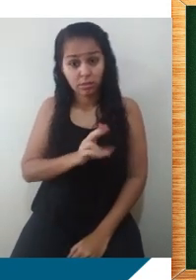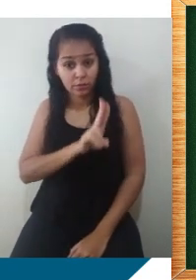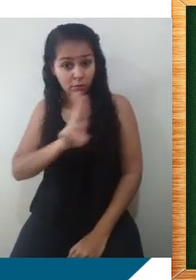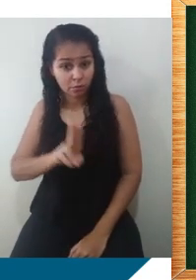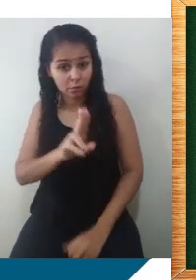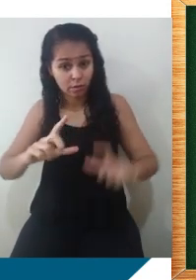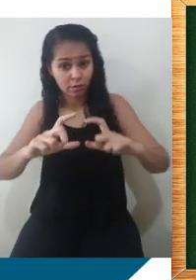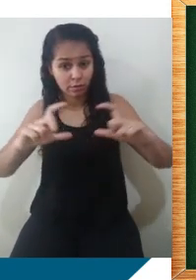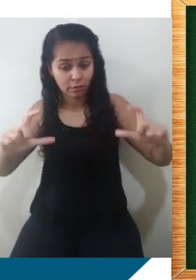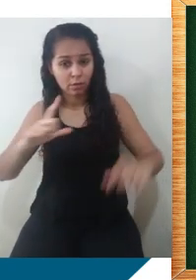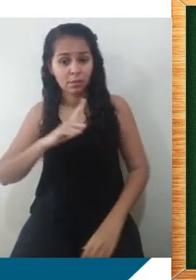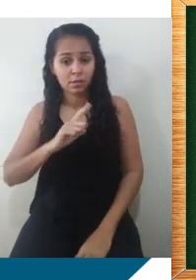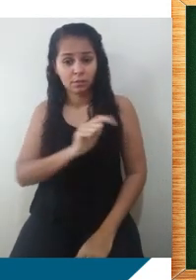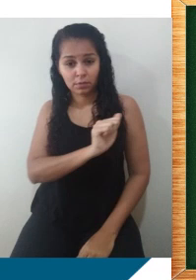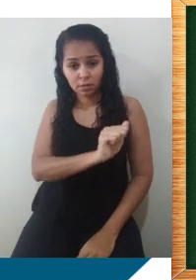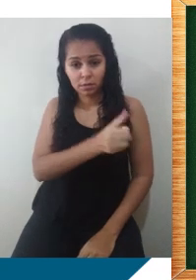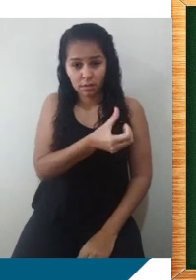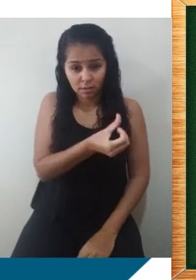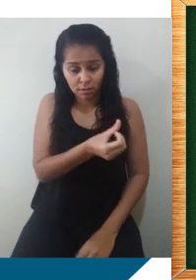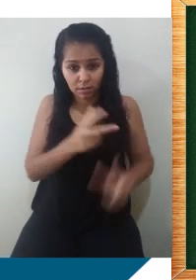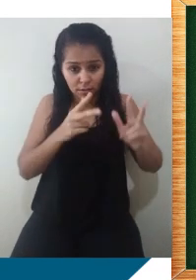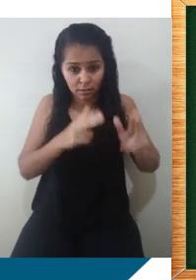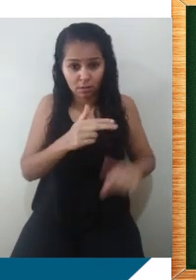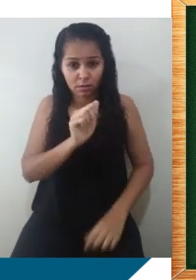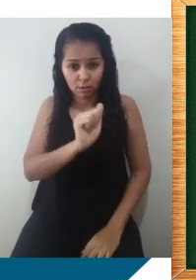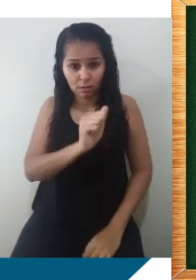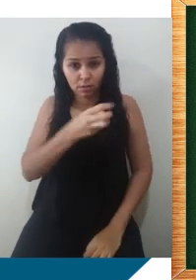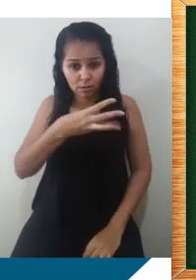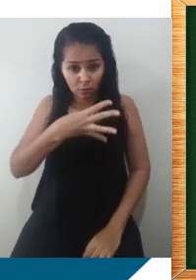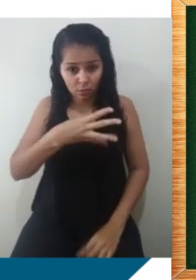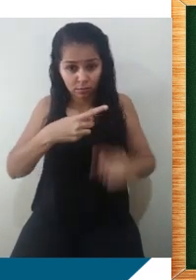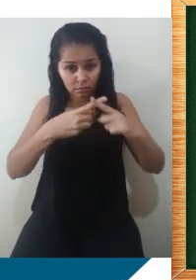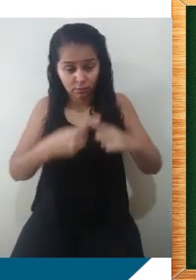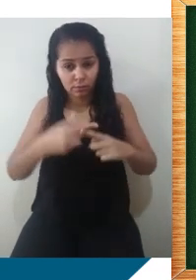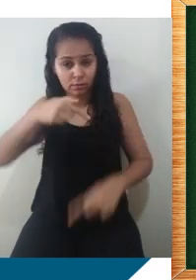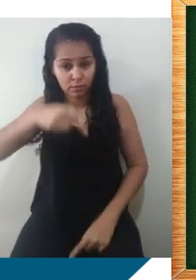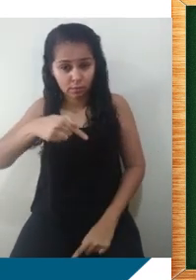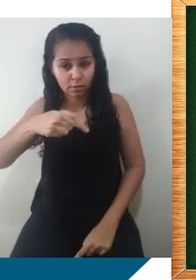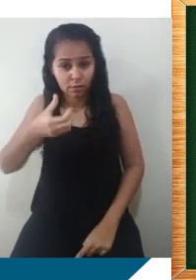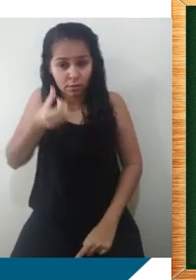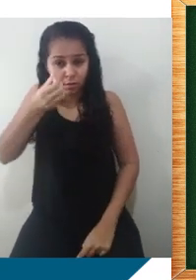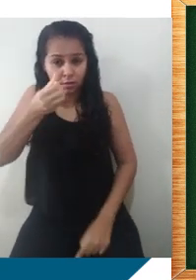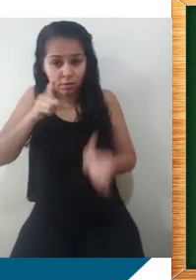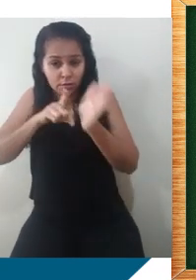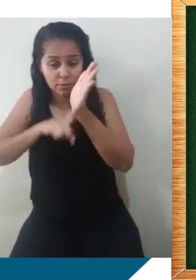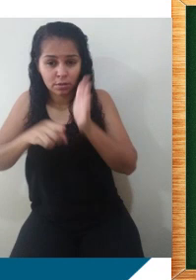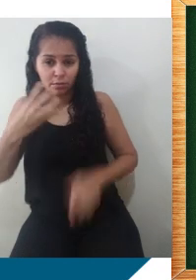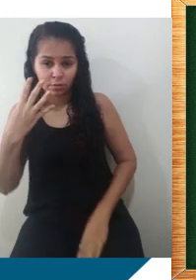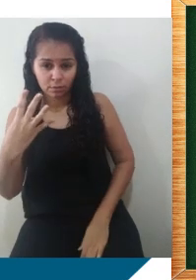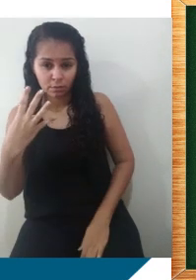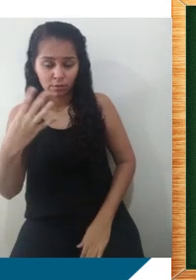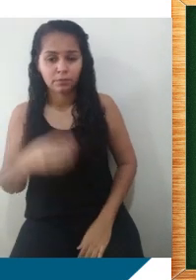Q elevado a 6 menos 4. Sendo assim, A6 é igual a 12 vezes 2 ao